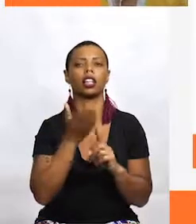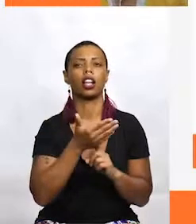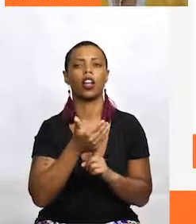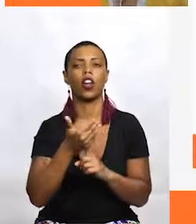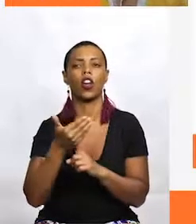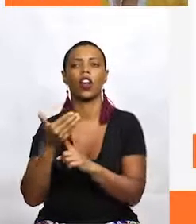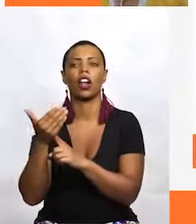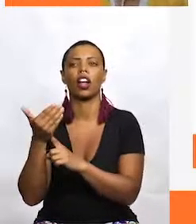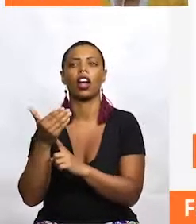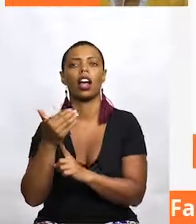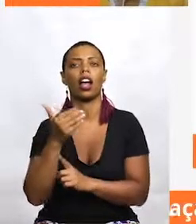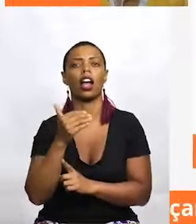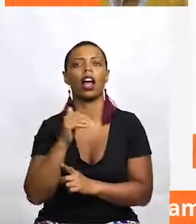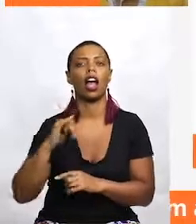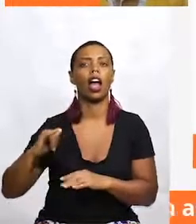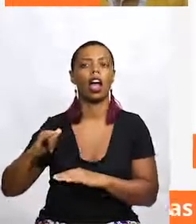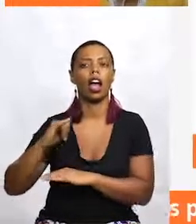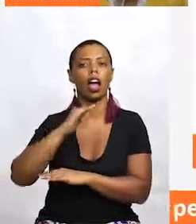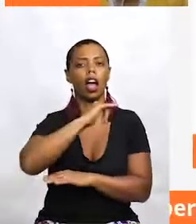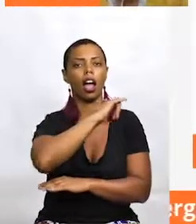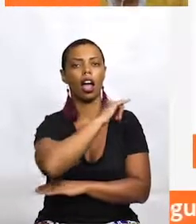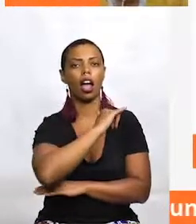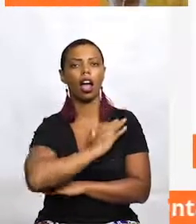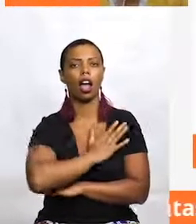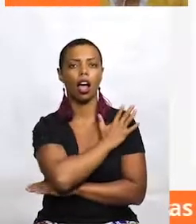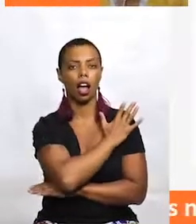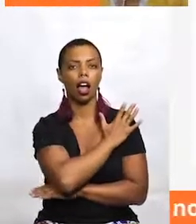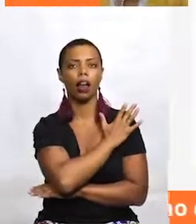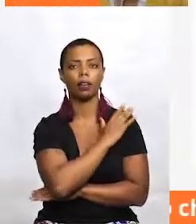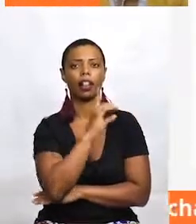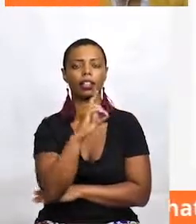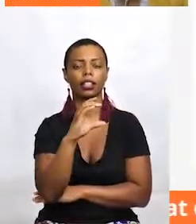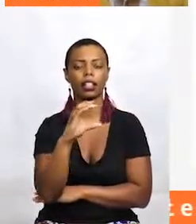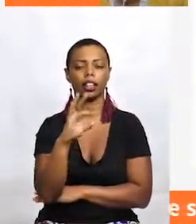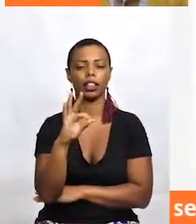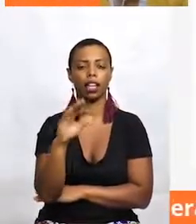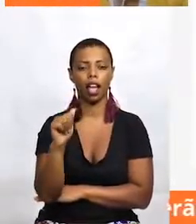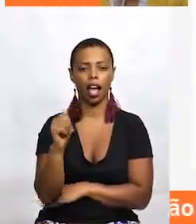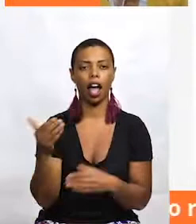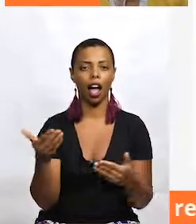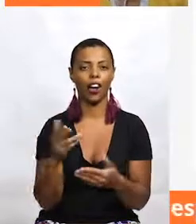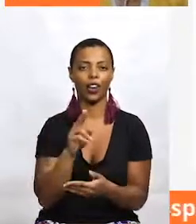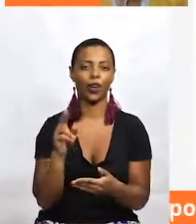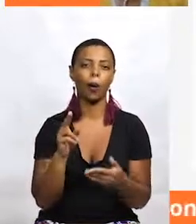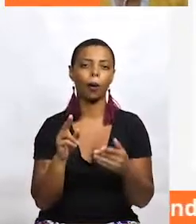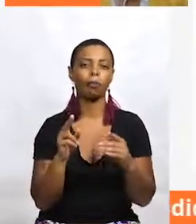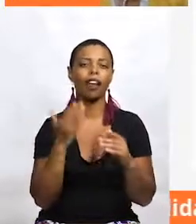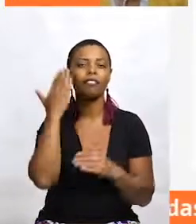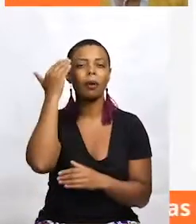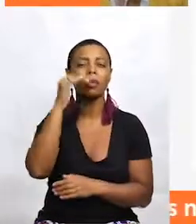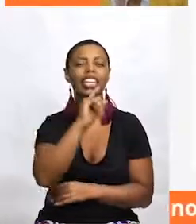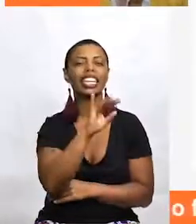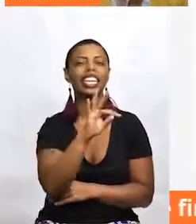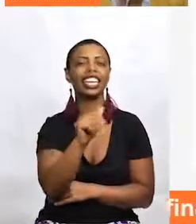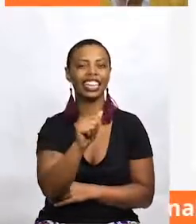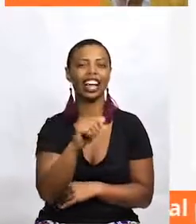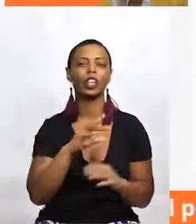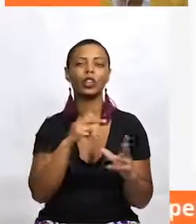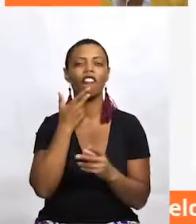Departamento do Comando Geral de Tecnologia da Aeronáutica, agora chama DCTA, o ITA, famoso ITA. Todo mundo falando